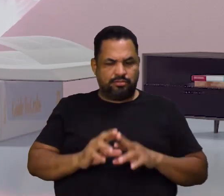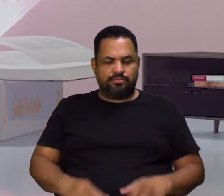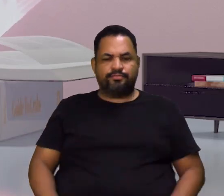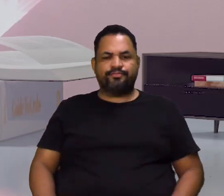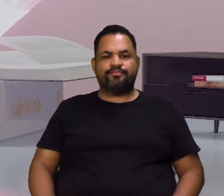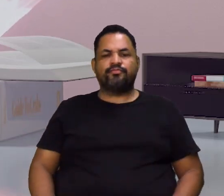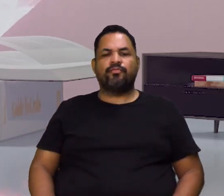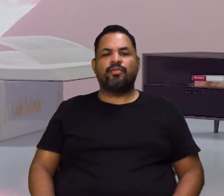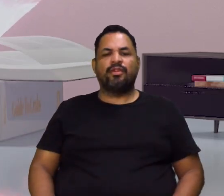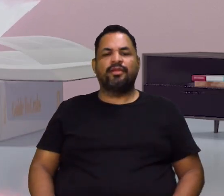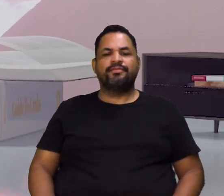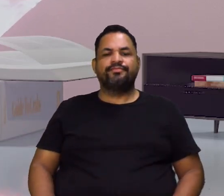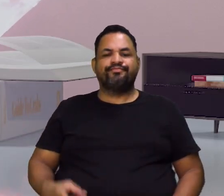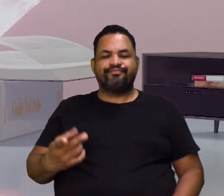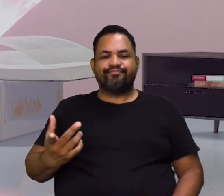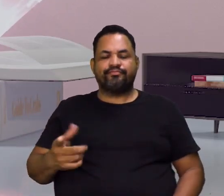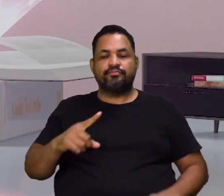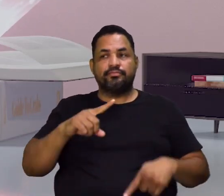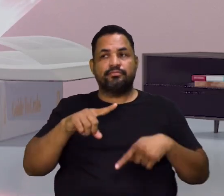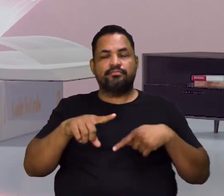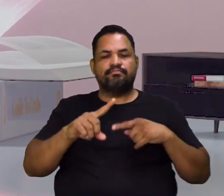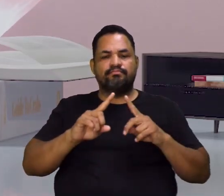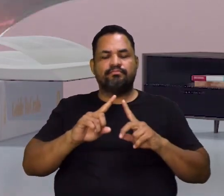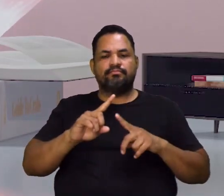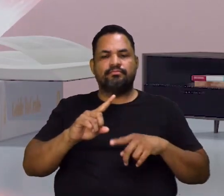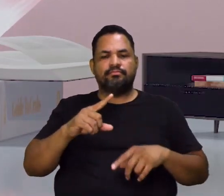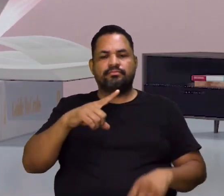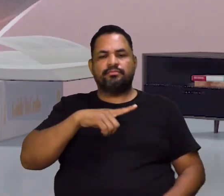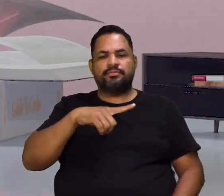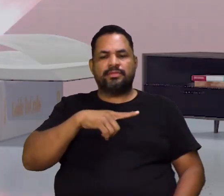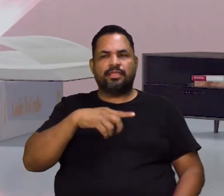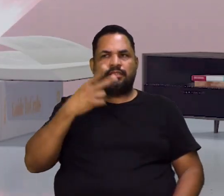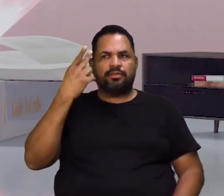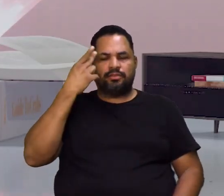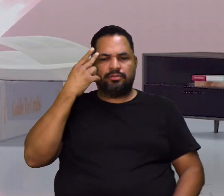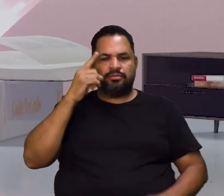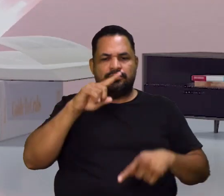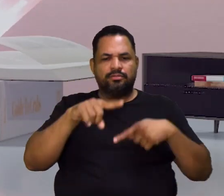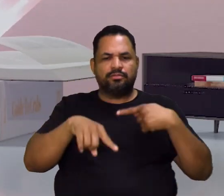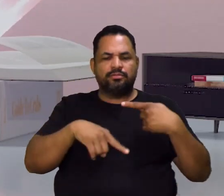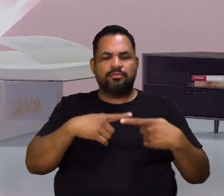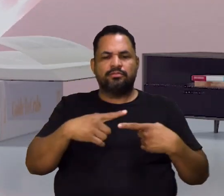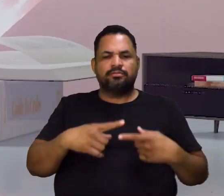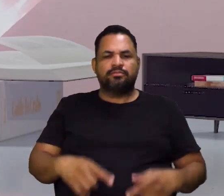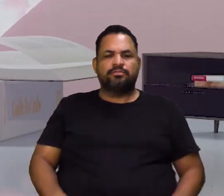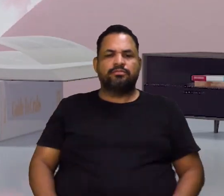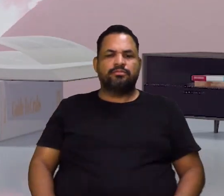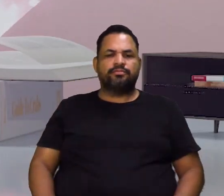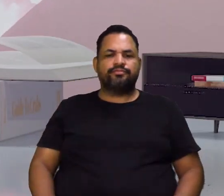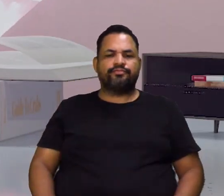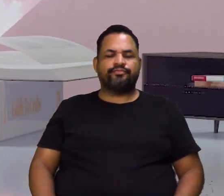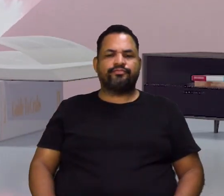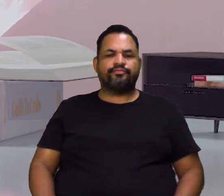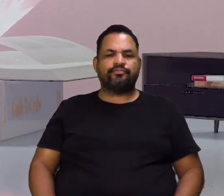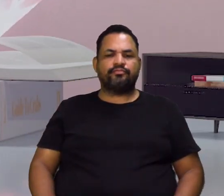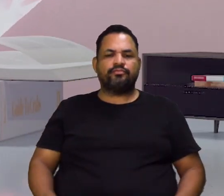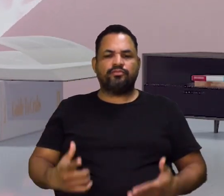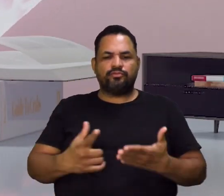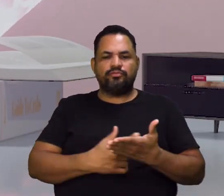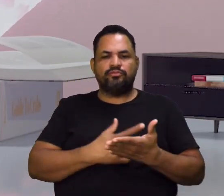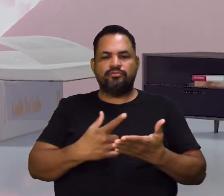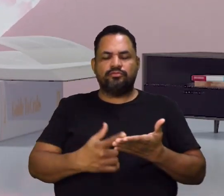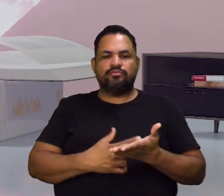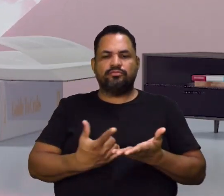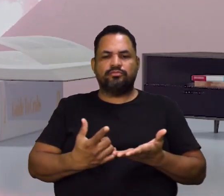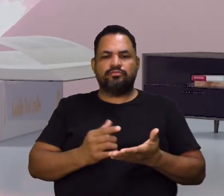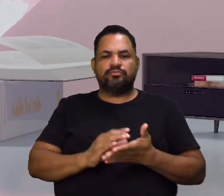puxando para o naturalismo nós temos quem uma lá que se destaca